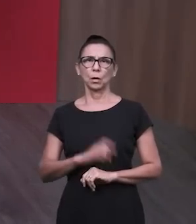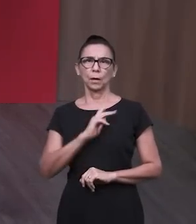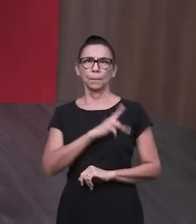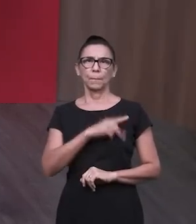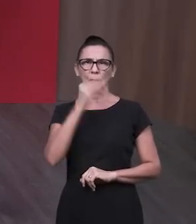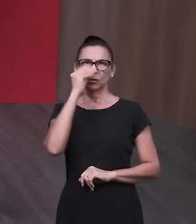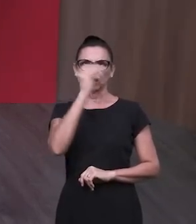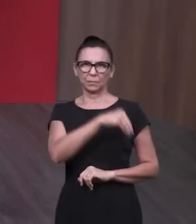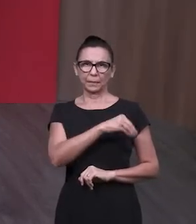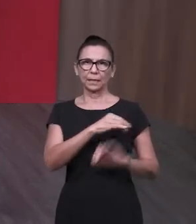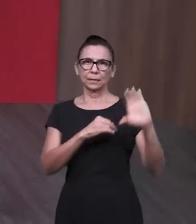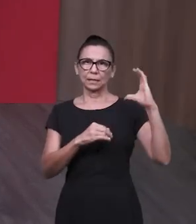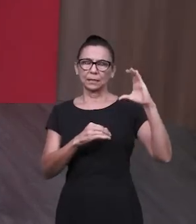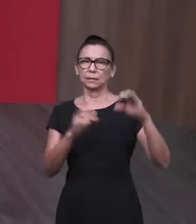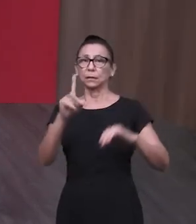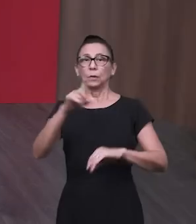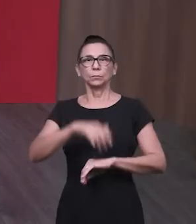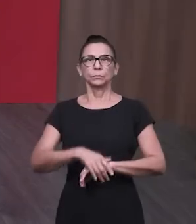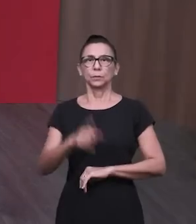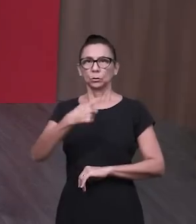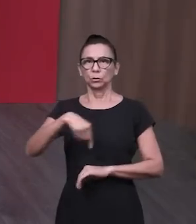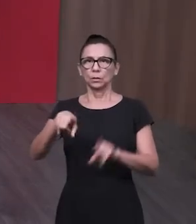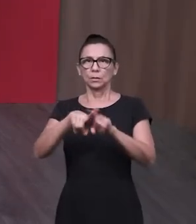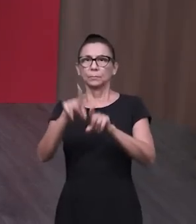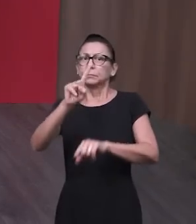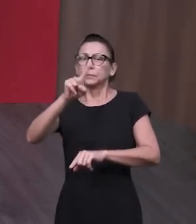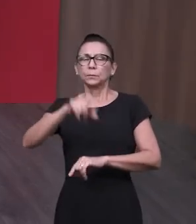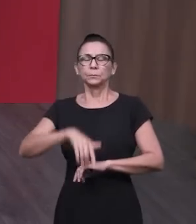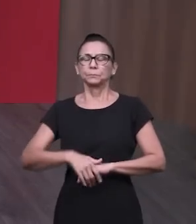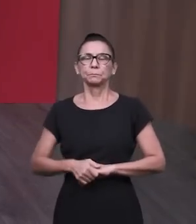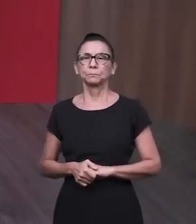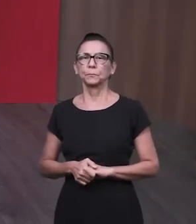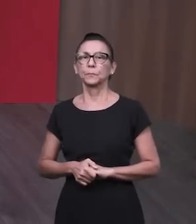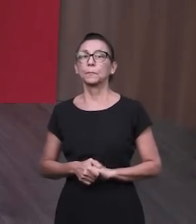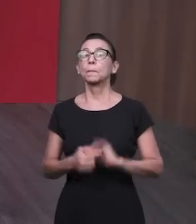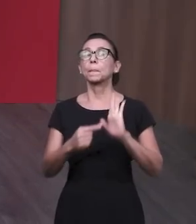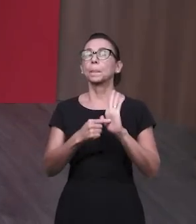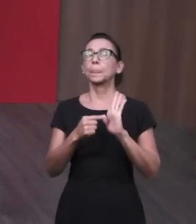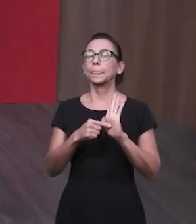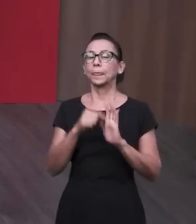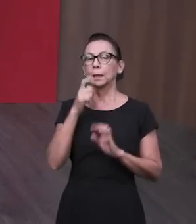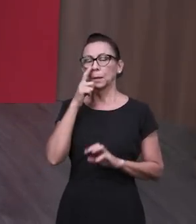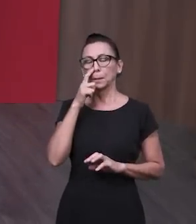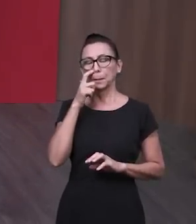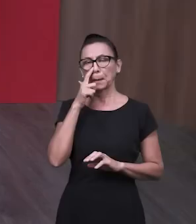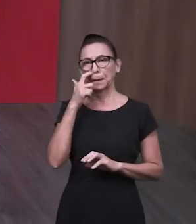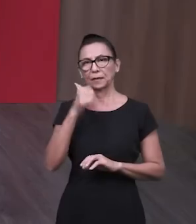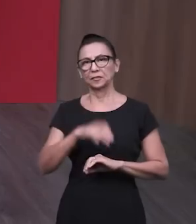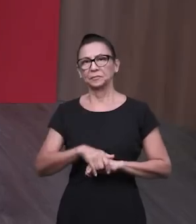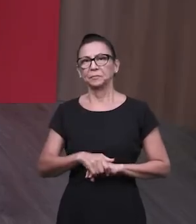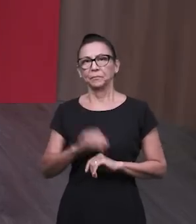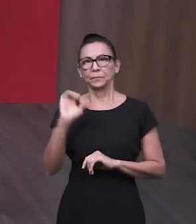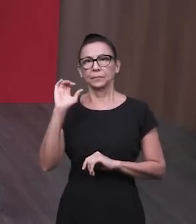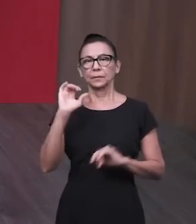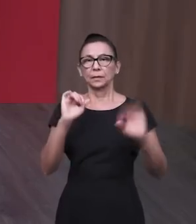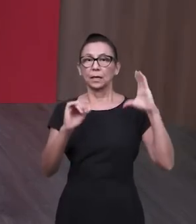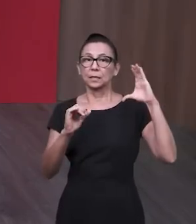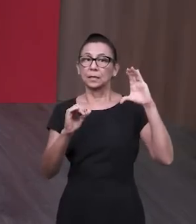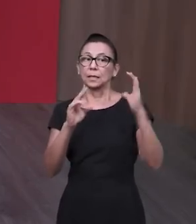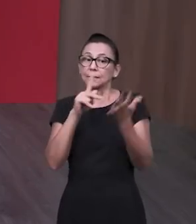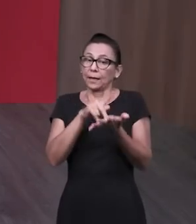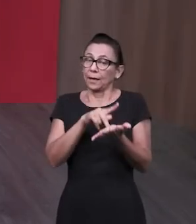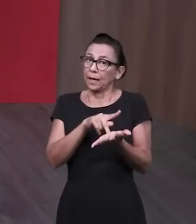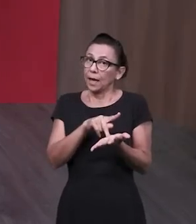Nem nós estamos descartando a ciência. Muito ao contrário. O que ele está mostrando é o seguinte, existe a ciência, mas tem